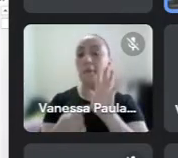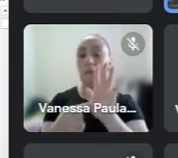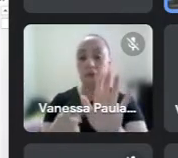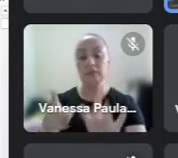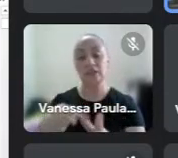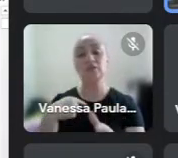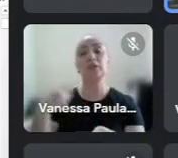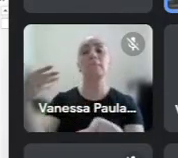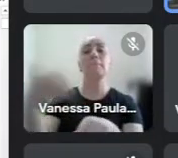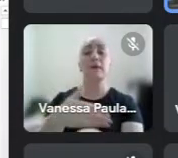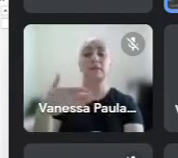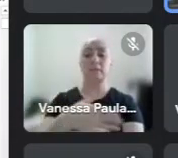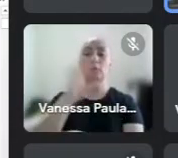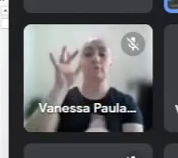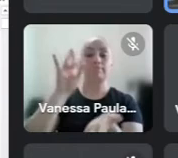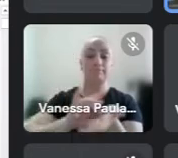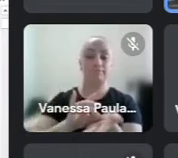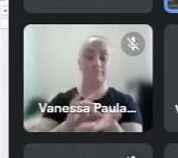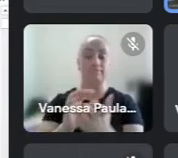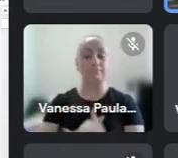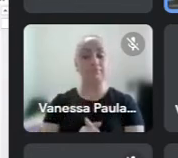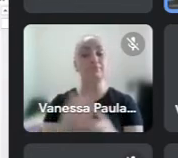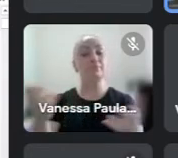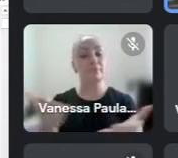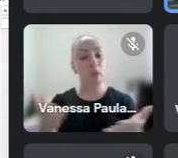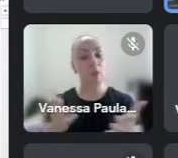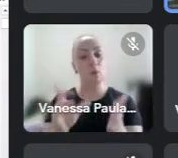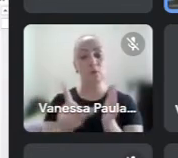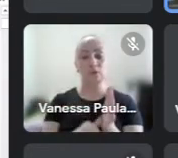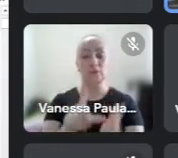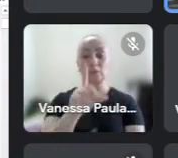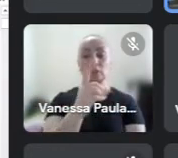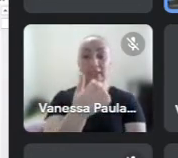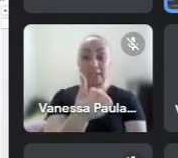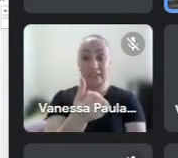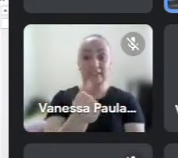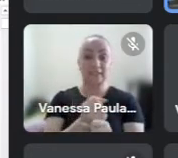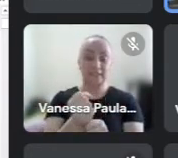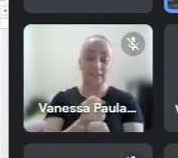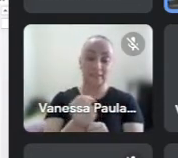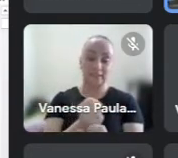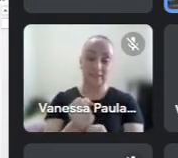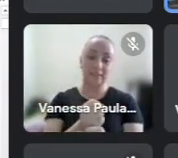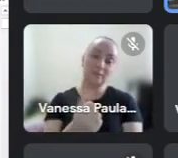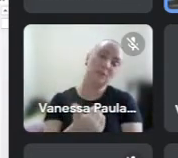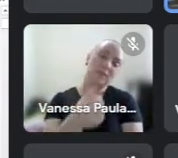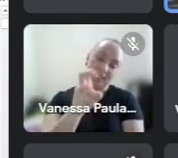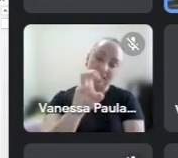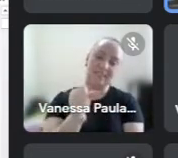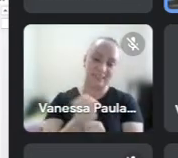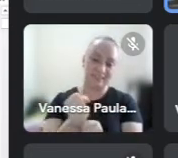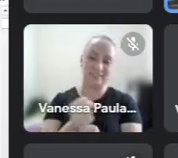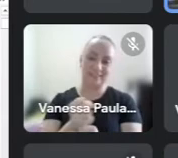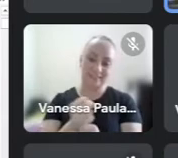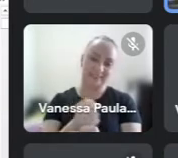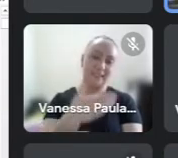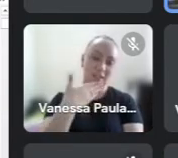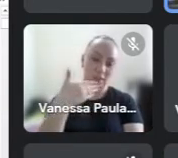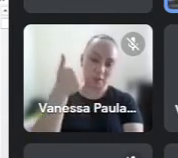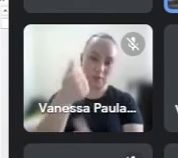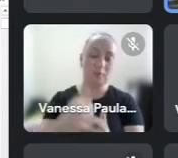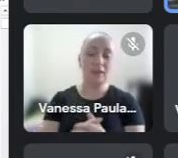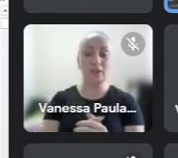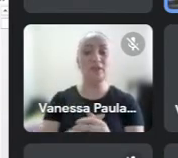daquilo. Então, hoje, depois de 16 anos, de 15 anos,